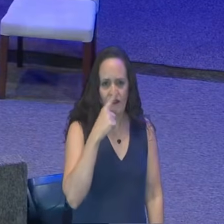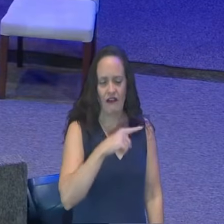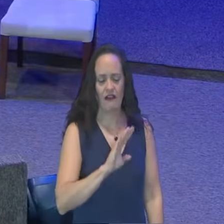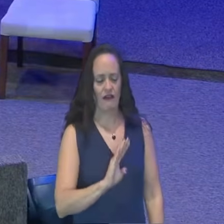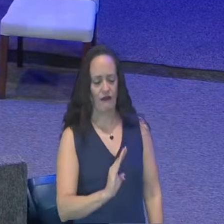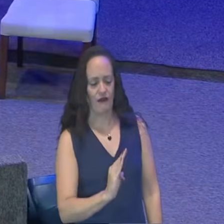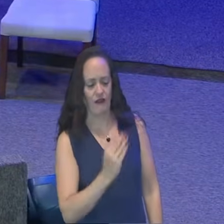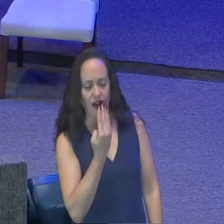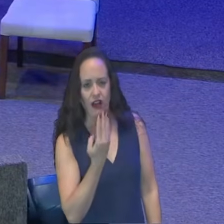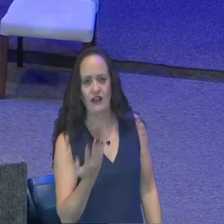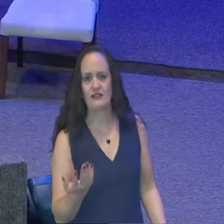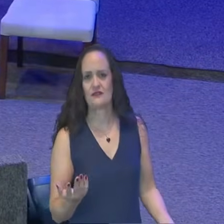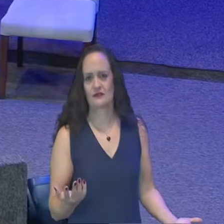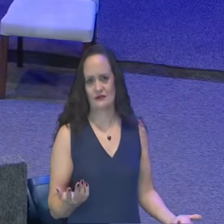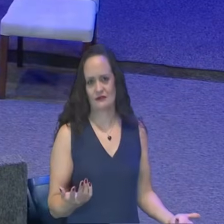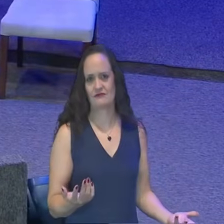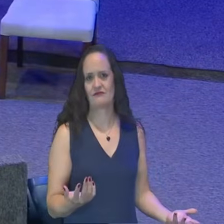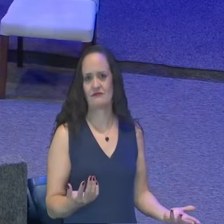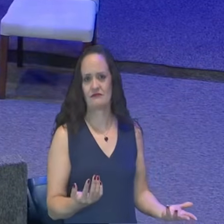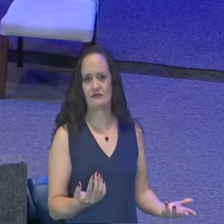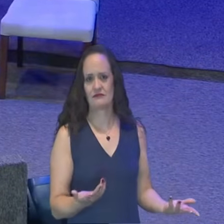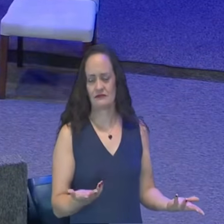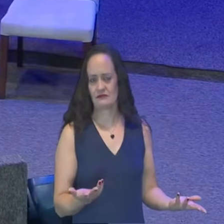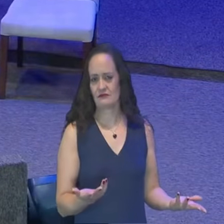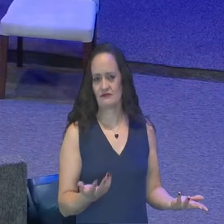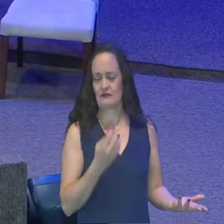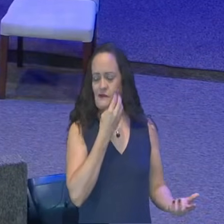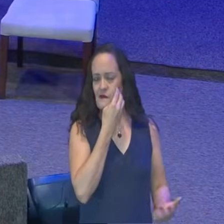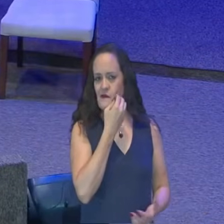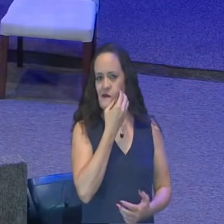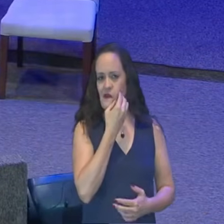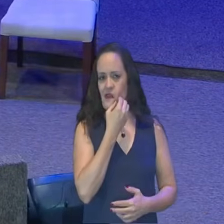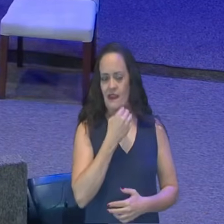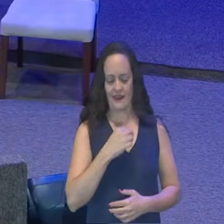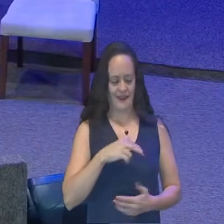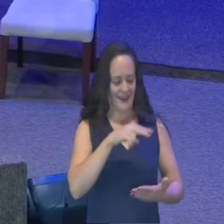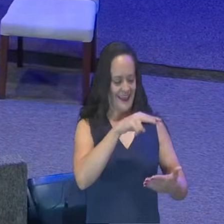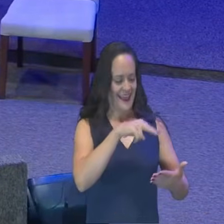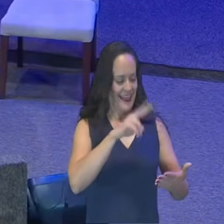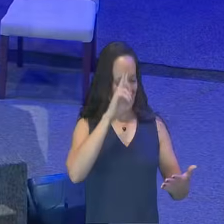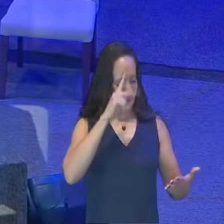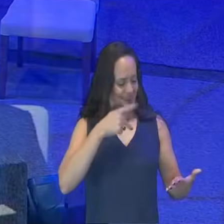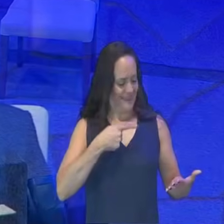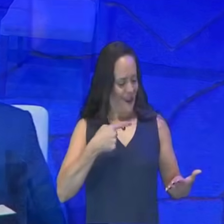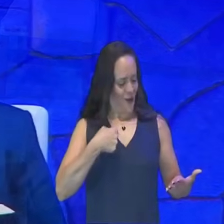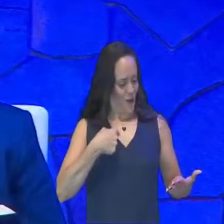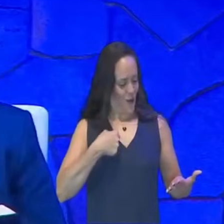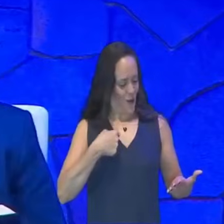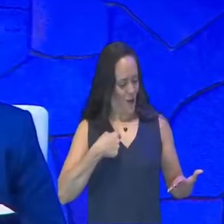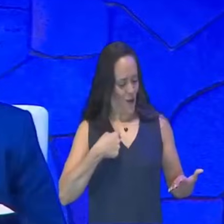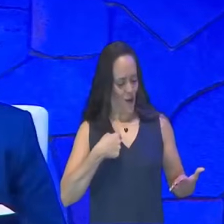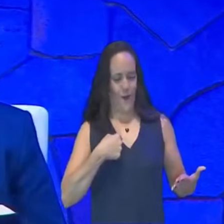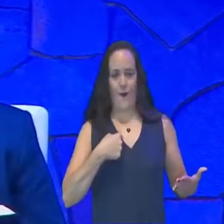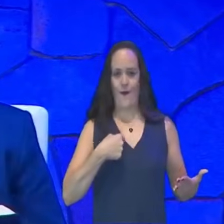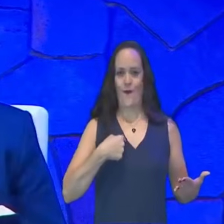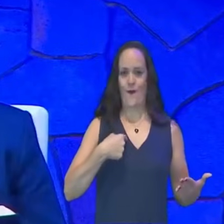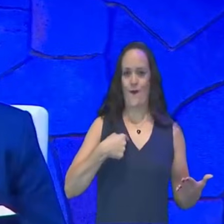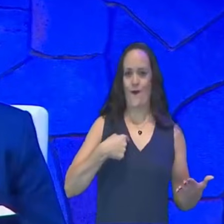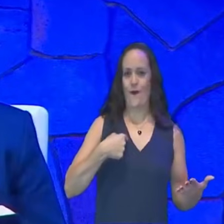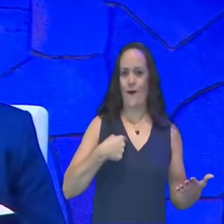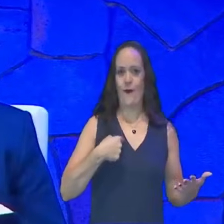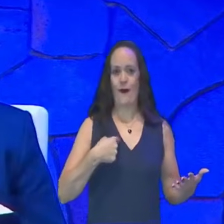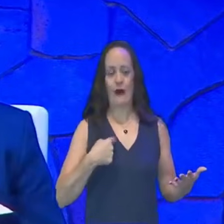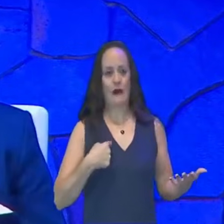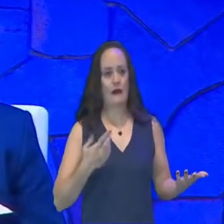forjados através de uma liturgia própria, a liturgia do ego, a partir da minha visão, daquilo que eu gosto, daquilo que eu